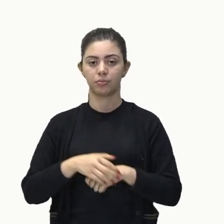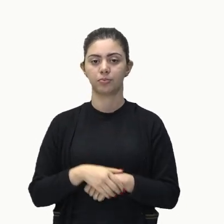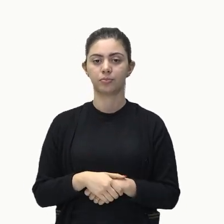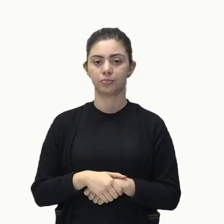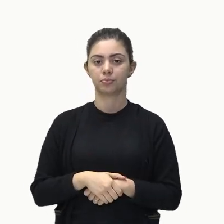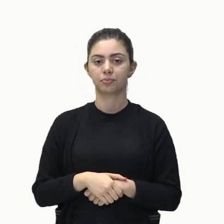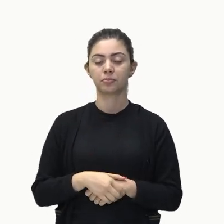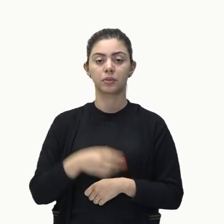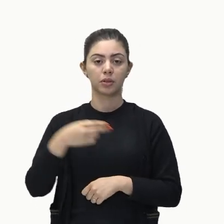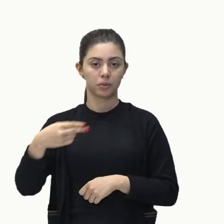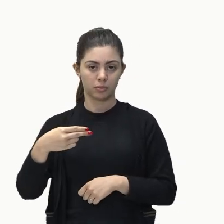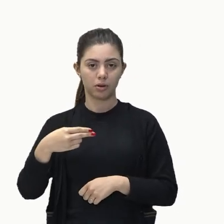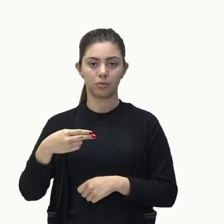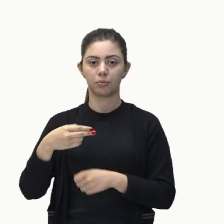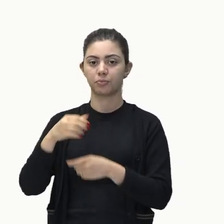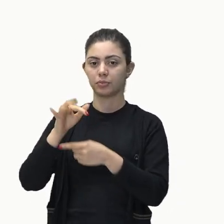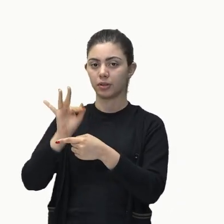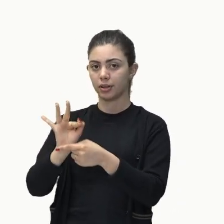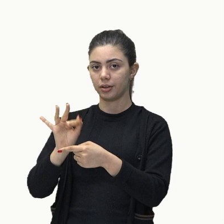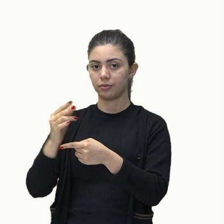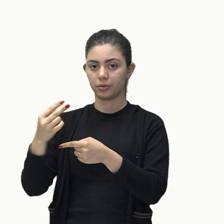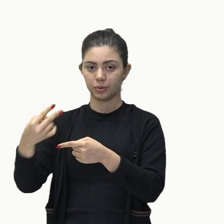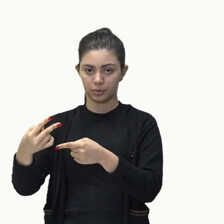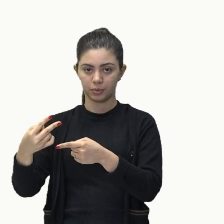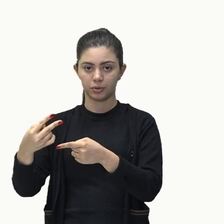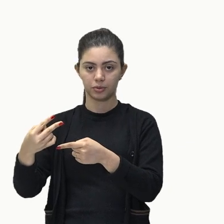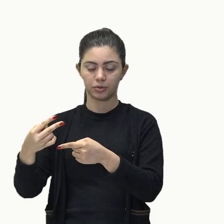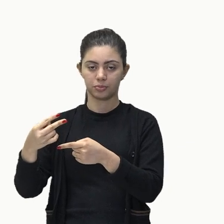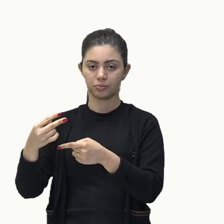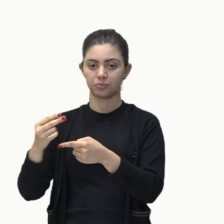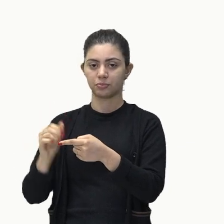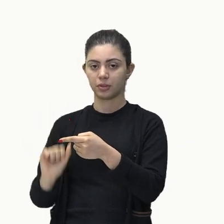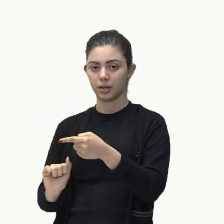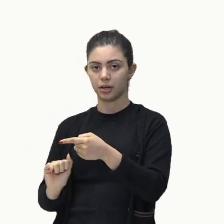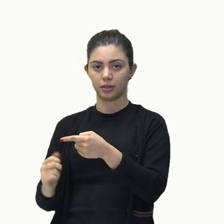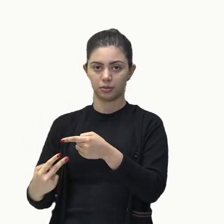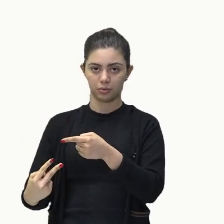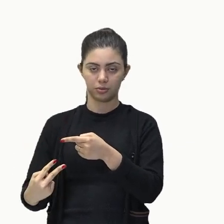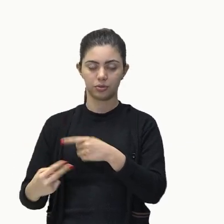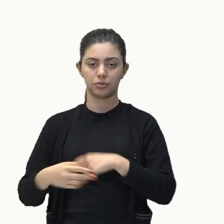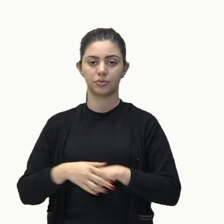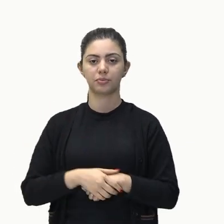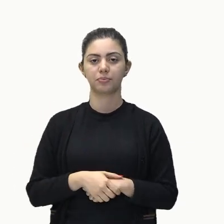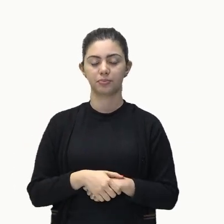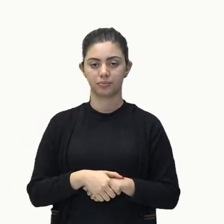é igual a F2 dividido por A2.